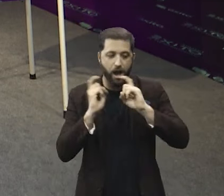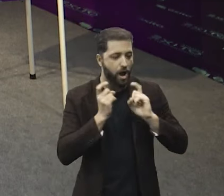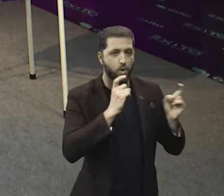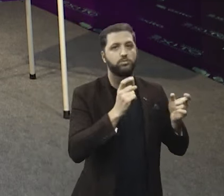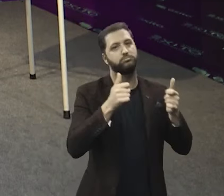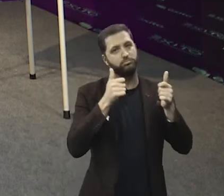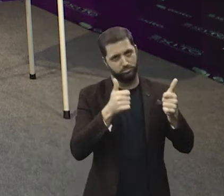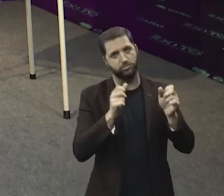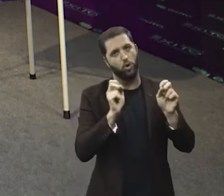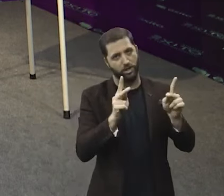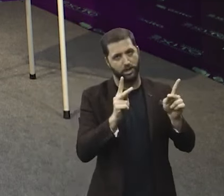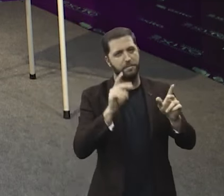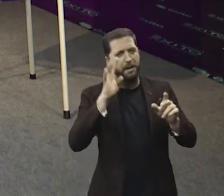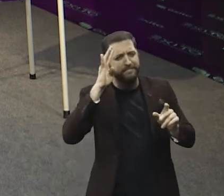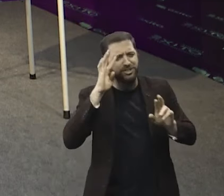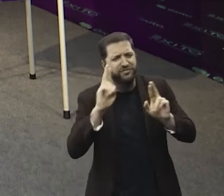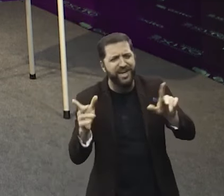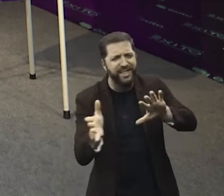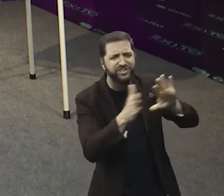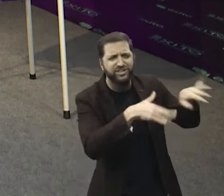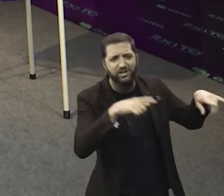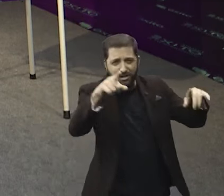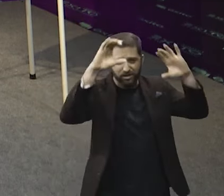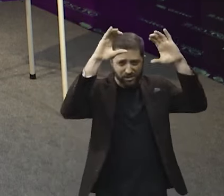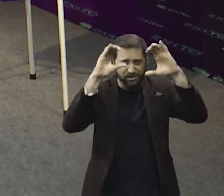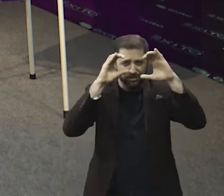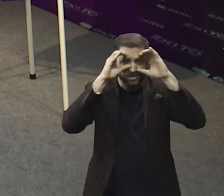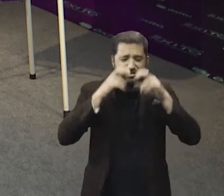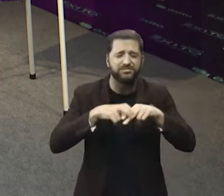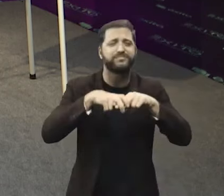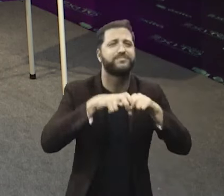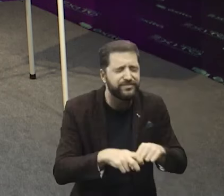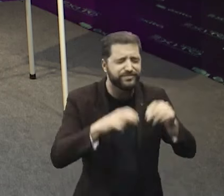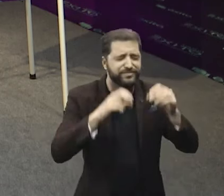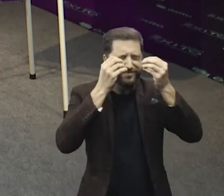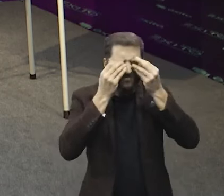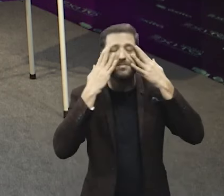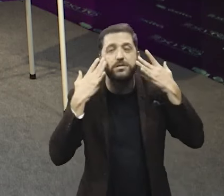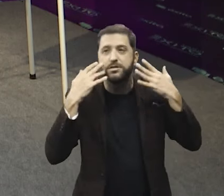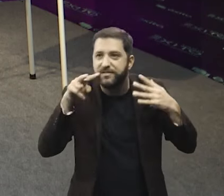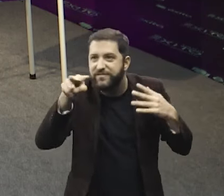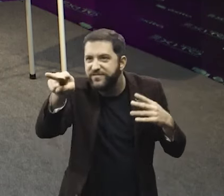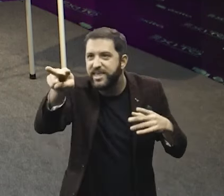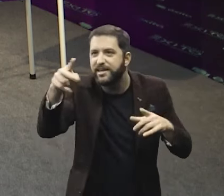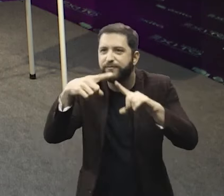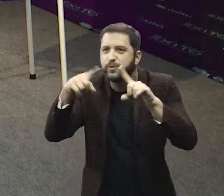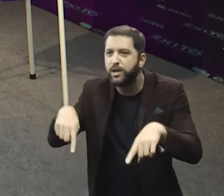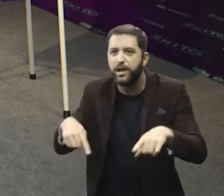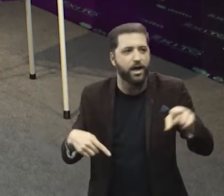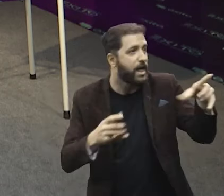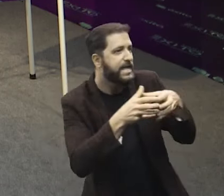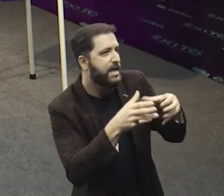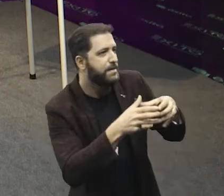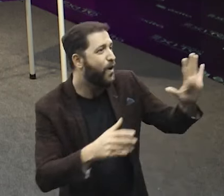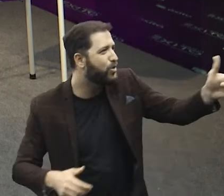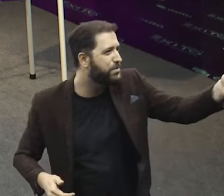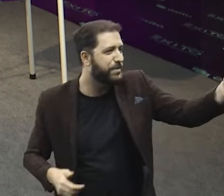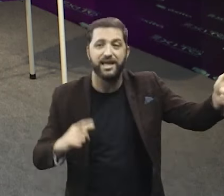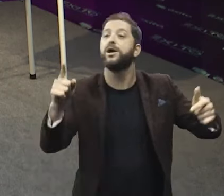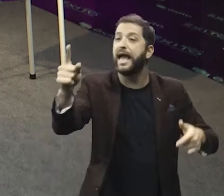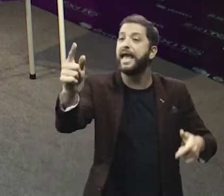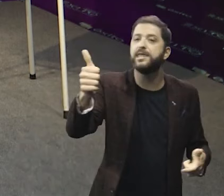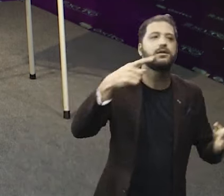ali de fato sentindo todo mundo porque você tá com oclinho ali um óculos que não é um oclinho eu tô dizendo oclinho para você facilitar sua compreensão mas é um óculos